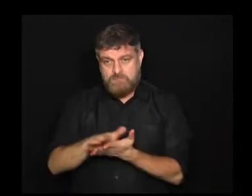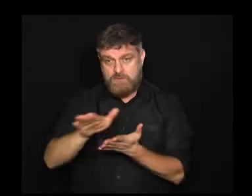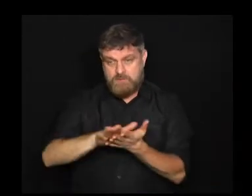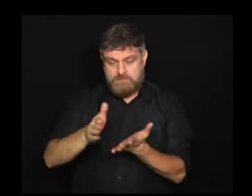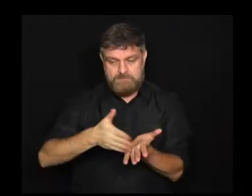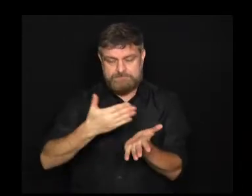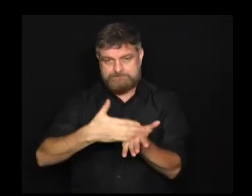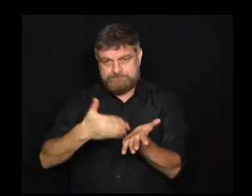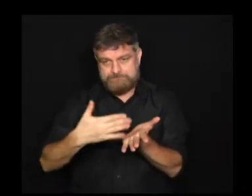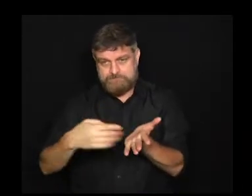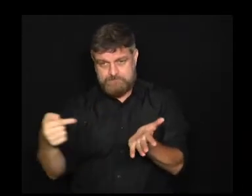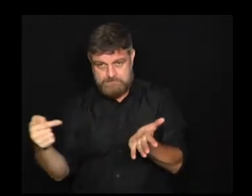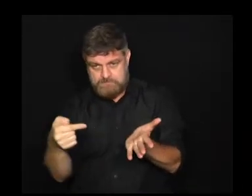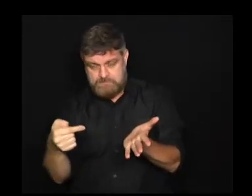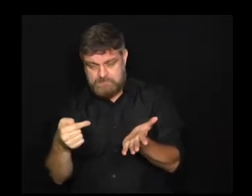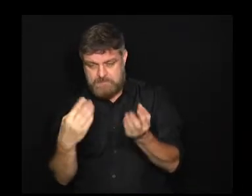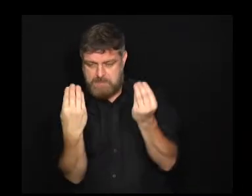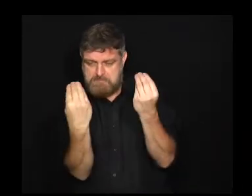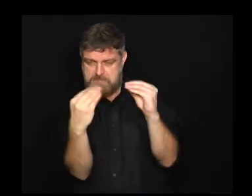boletim é o que